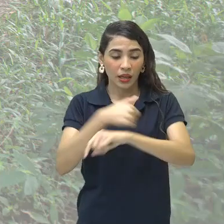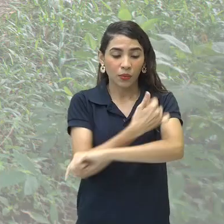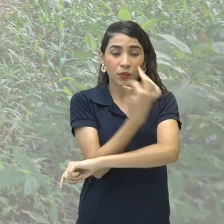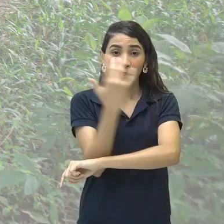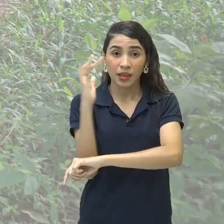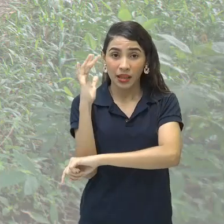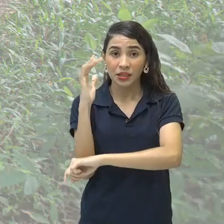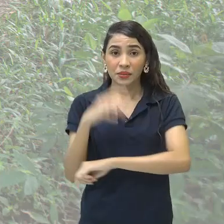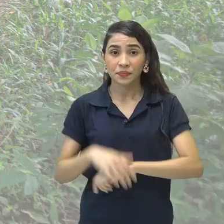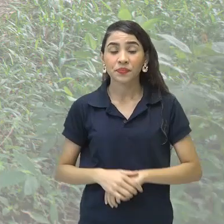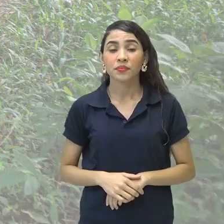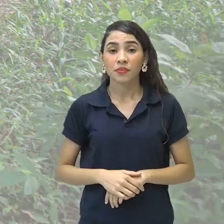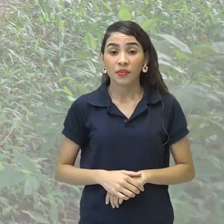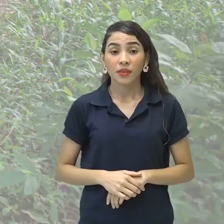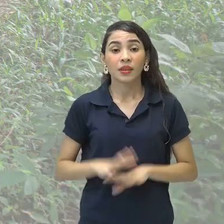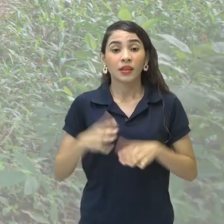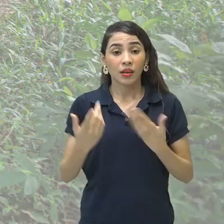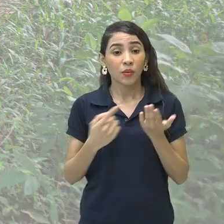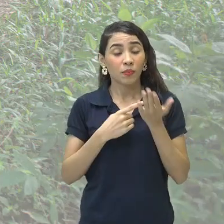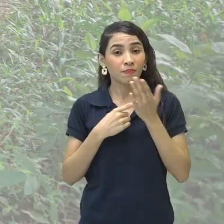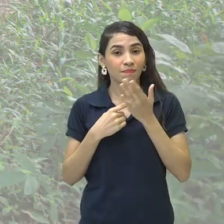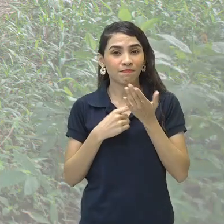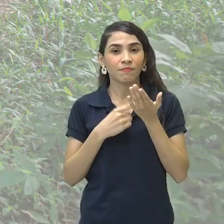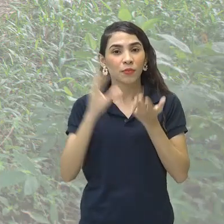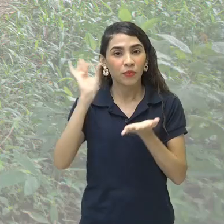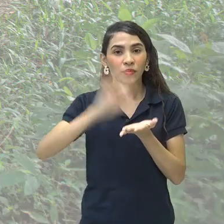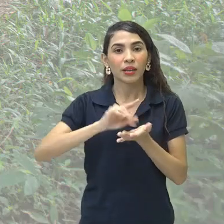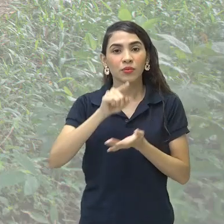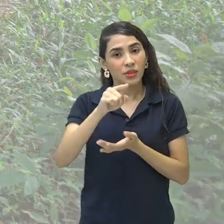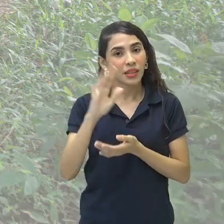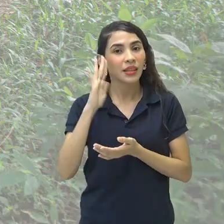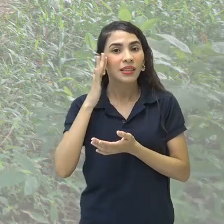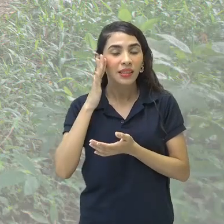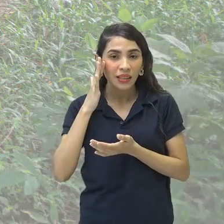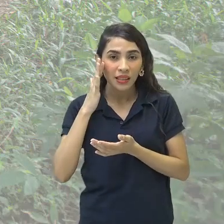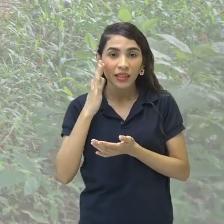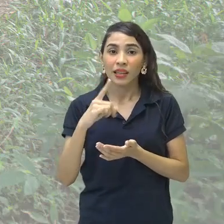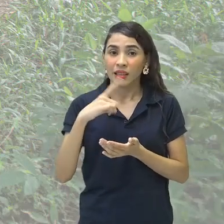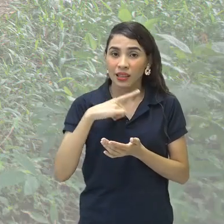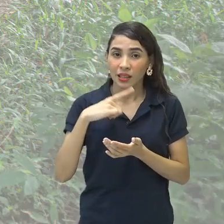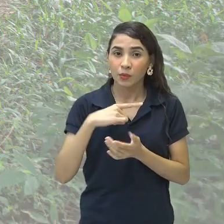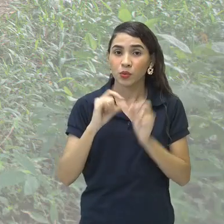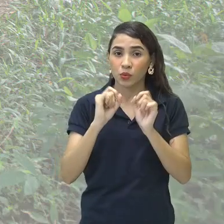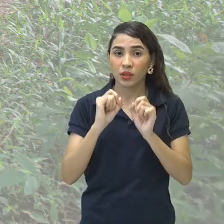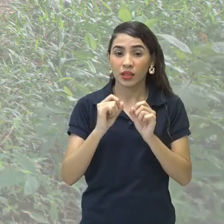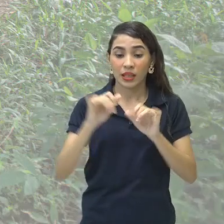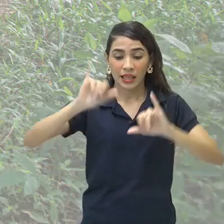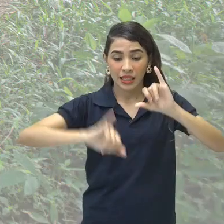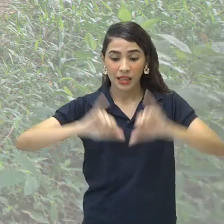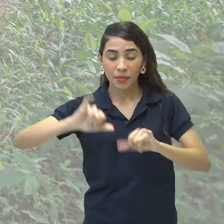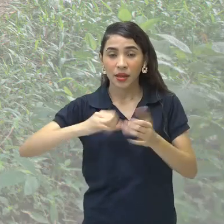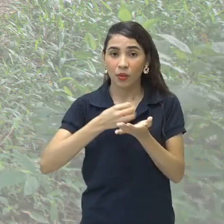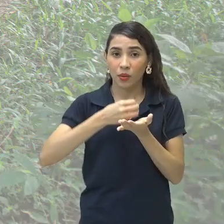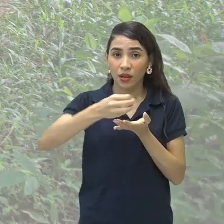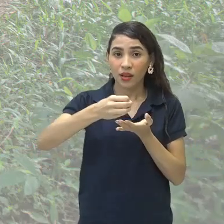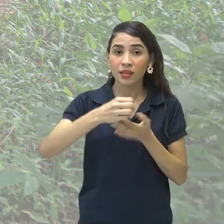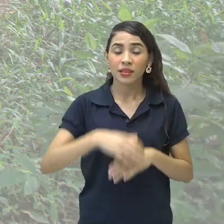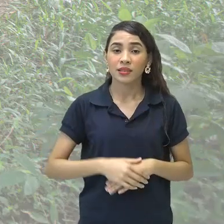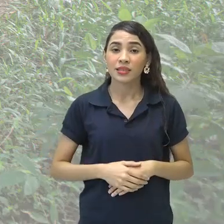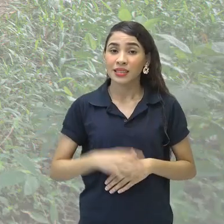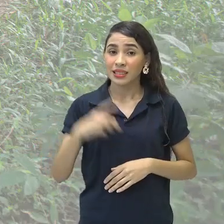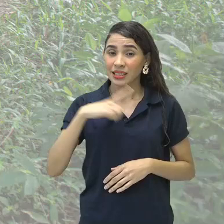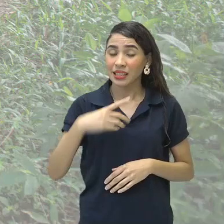ambiente, tá? Aqui eu estou trazendo uma realidade para vocês para entenderem que nós temos uma parte da química orgânica, onde nós temos